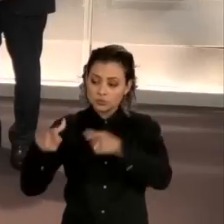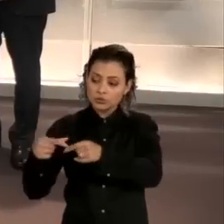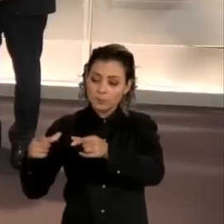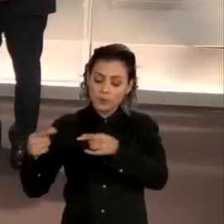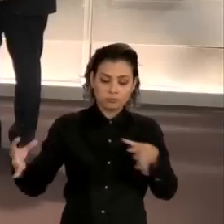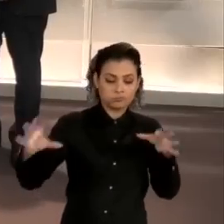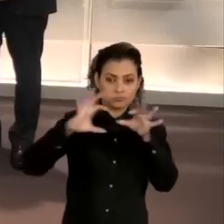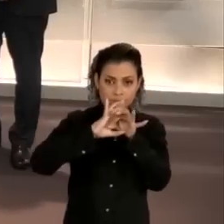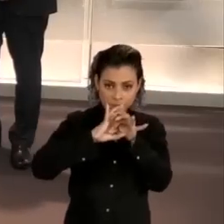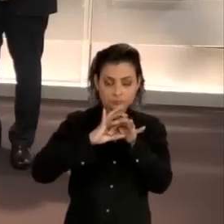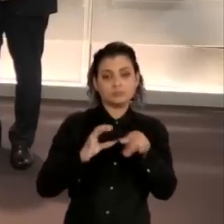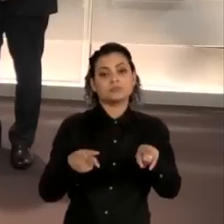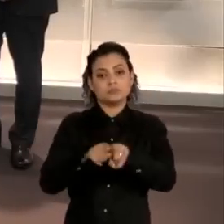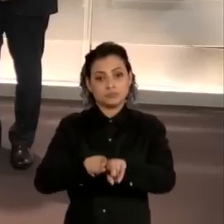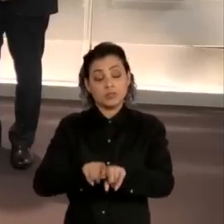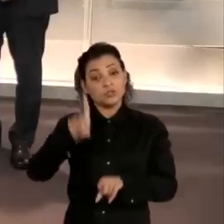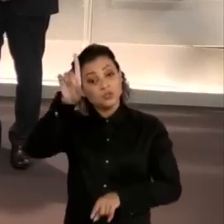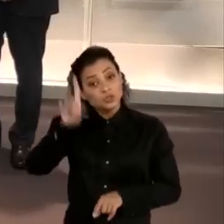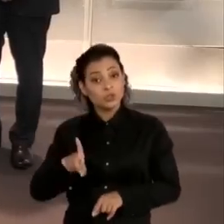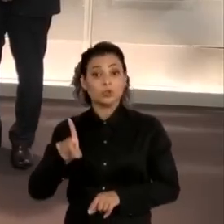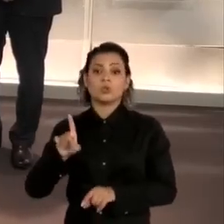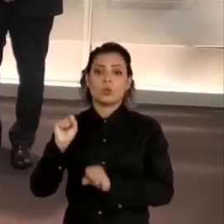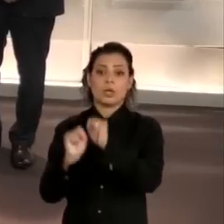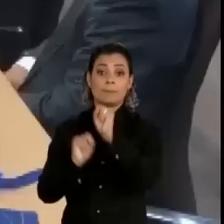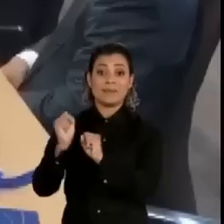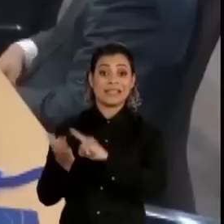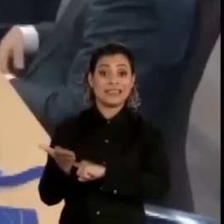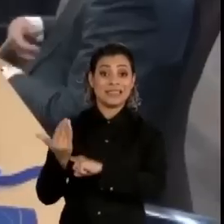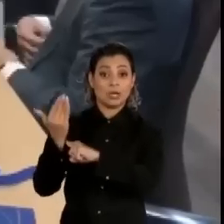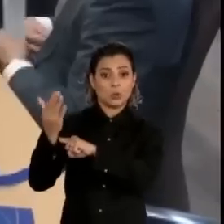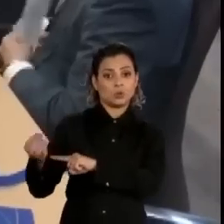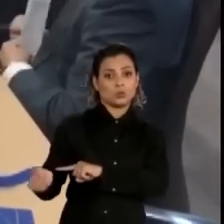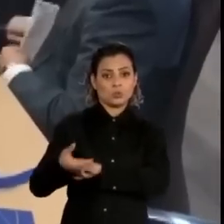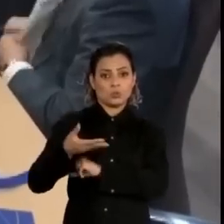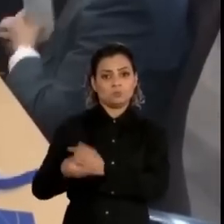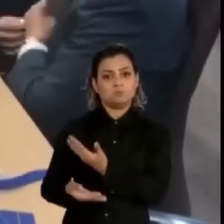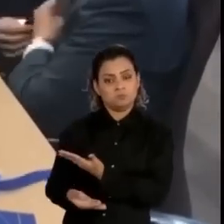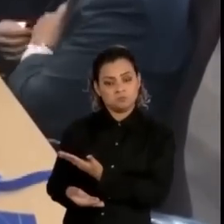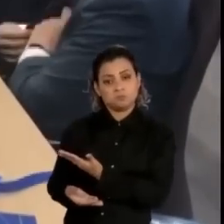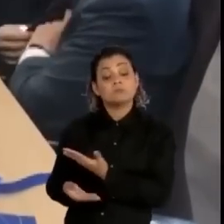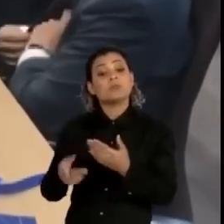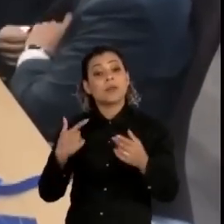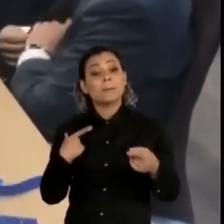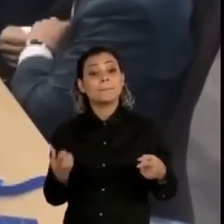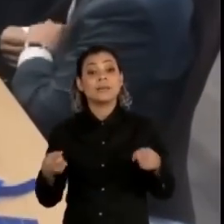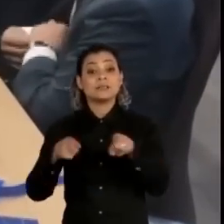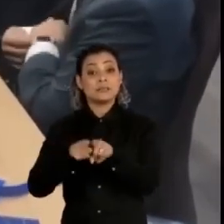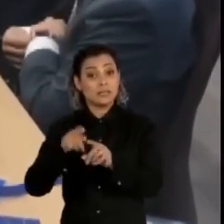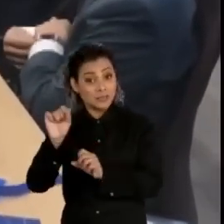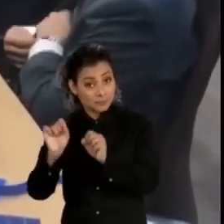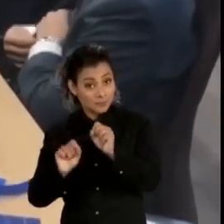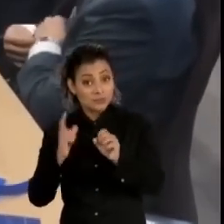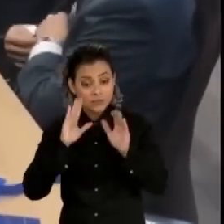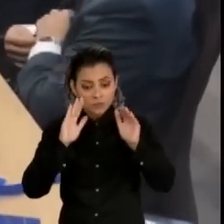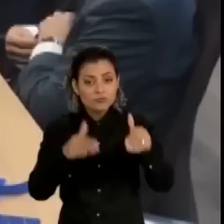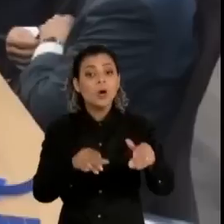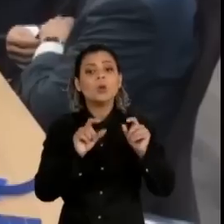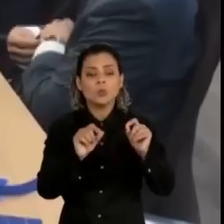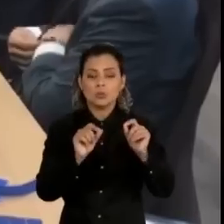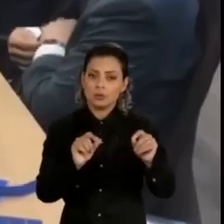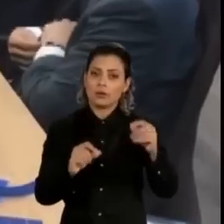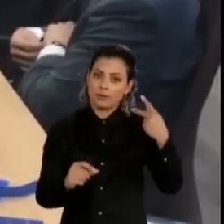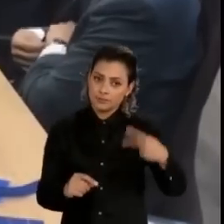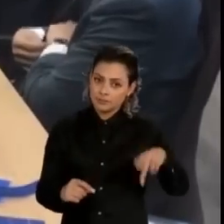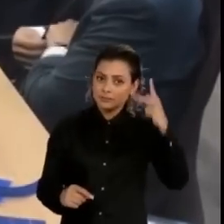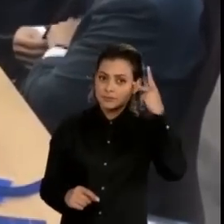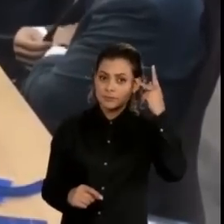reuniu com o diretor de uma empresa de tecnologias e inovações. Uma parceria com a empresa tem o foco na